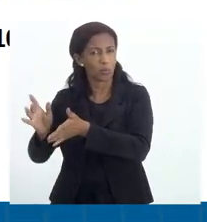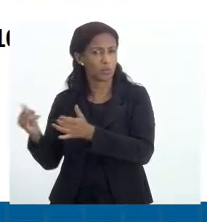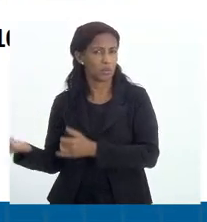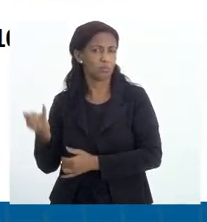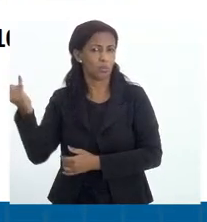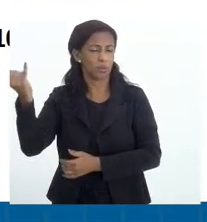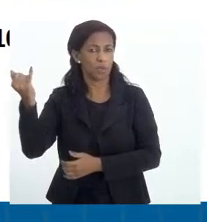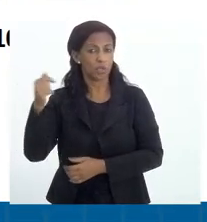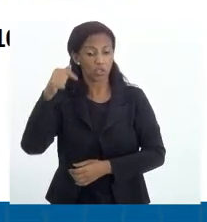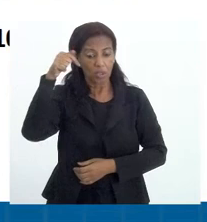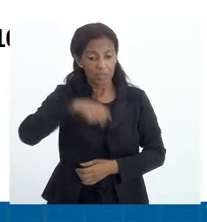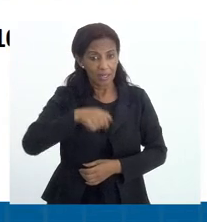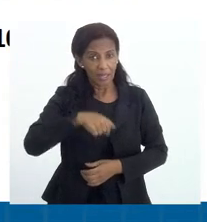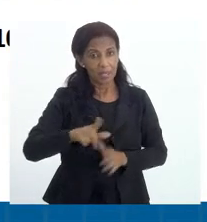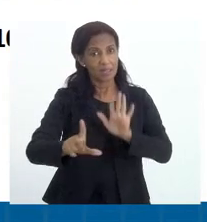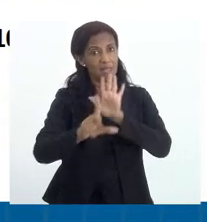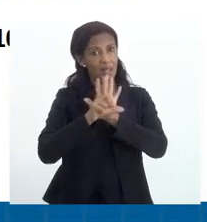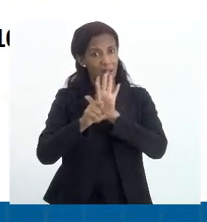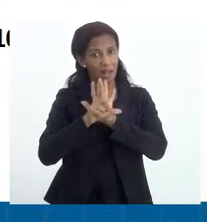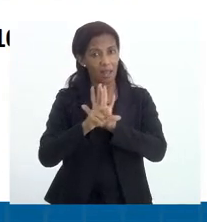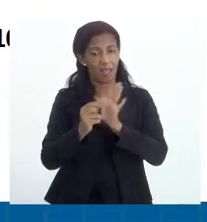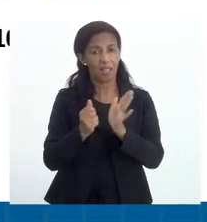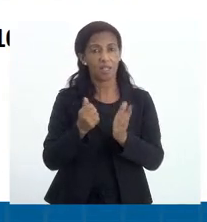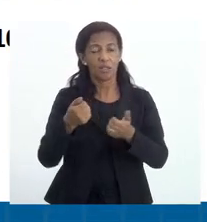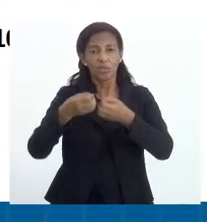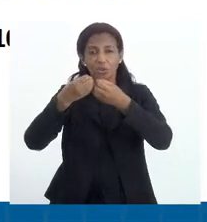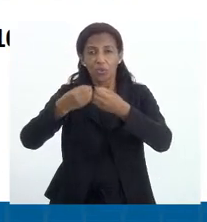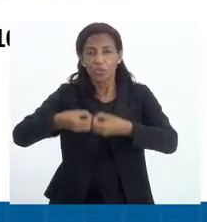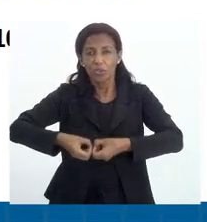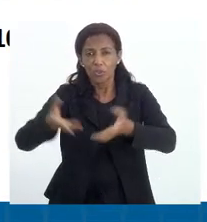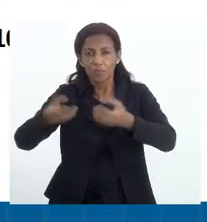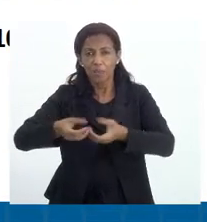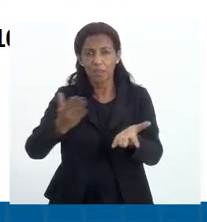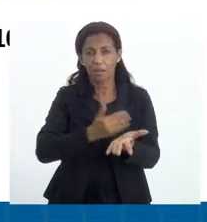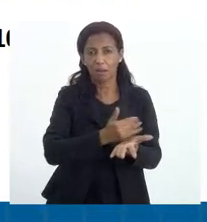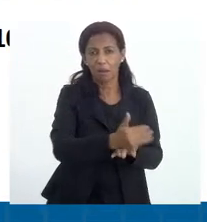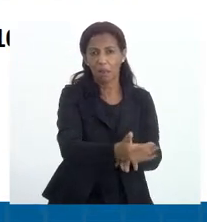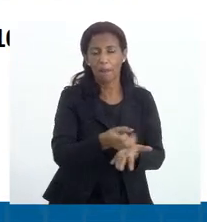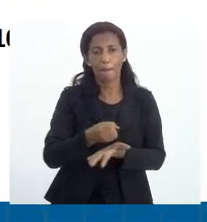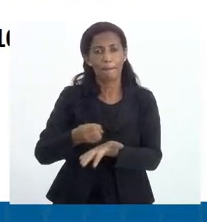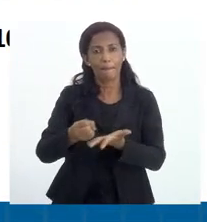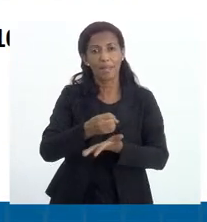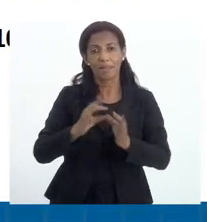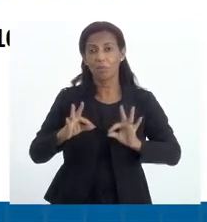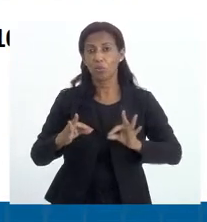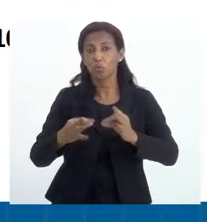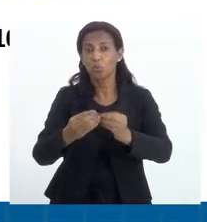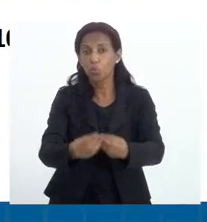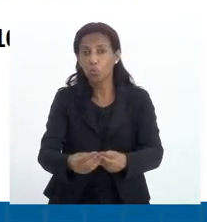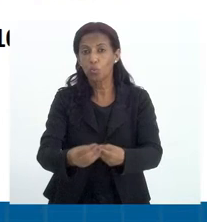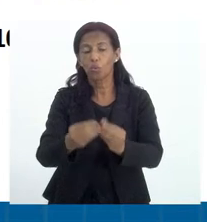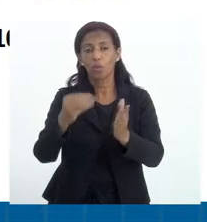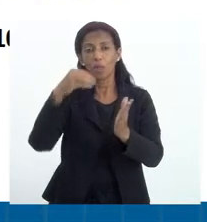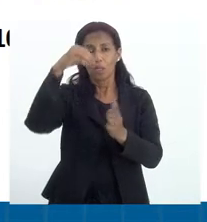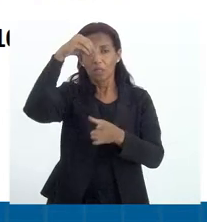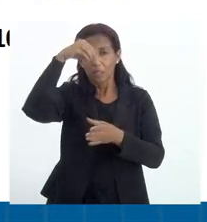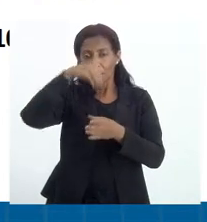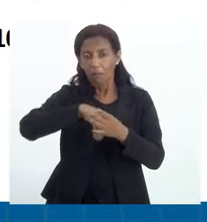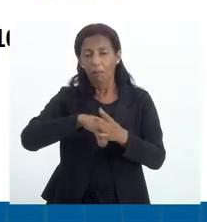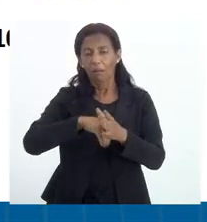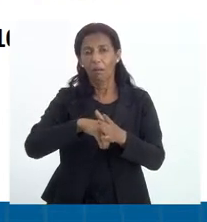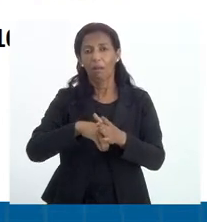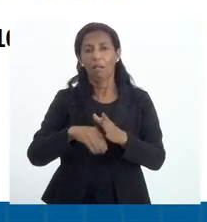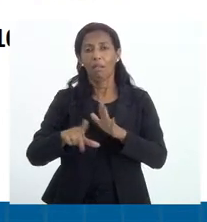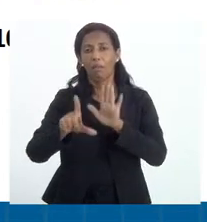caso desta lei, despesas primárias, elas pegam basicamente tudo que consta da